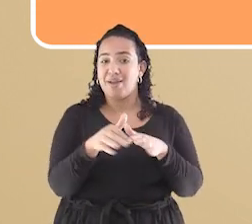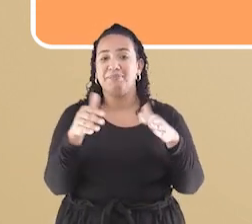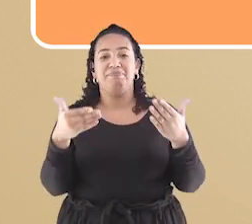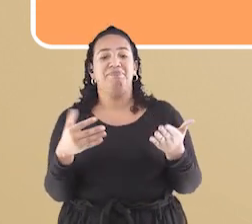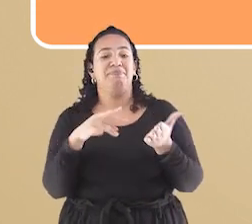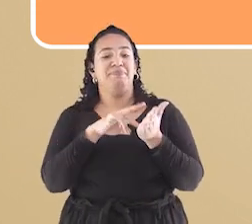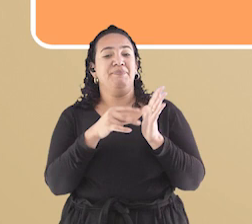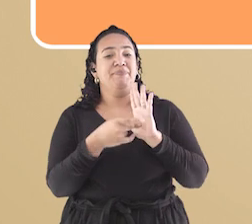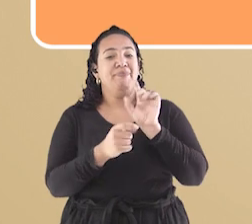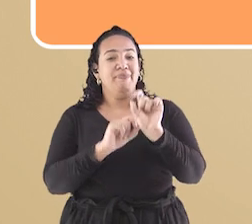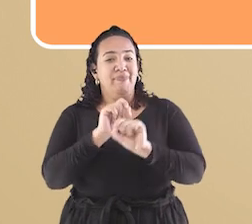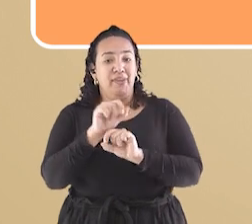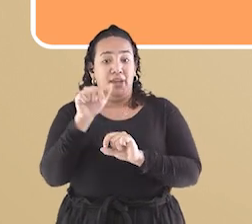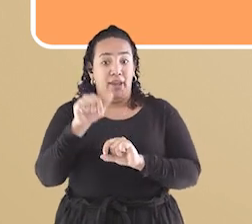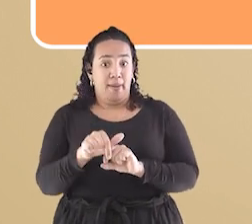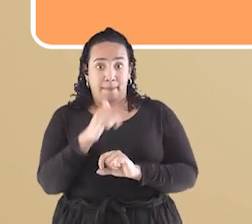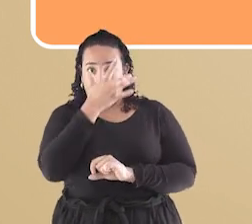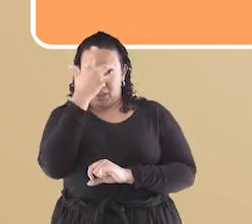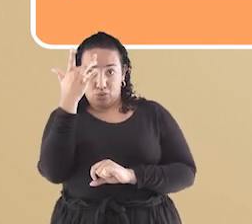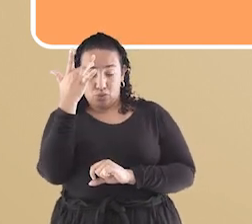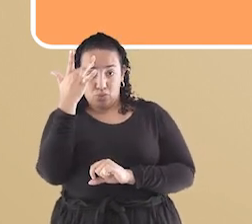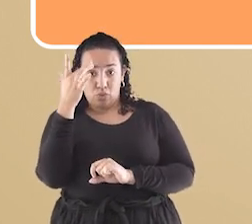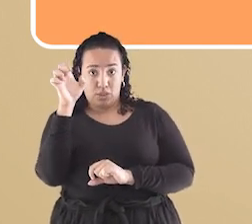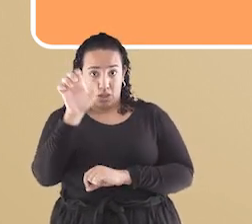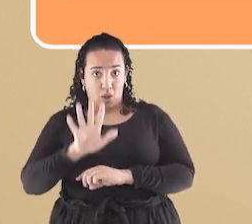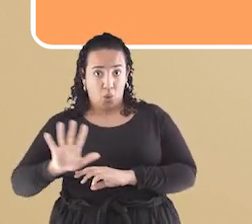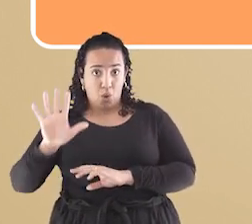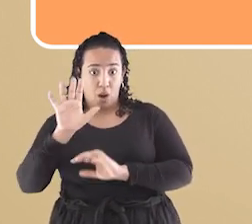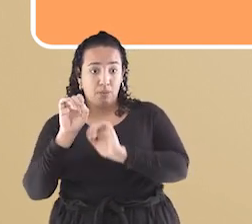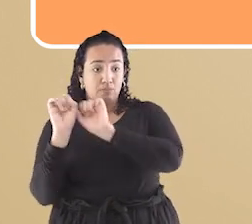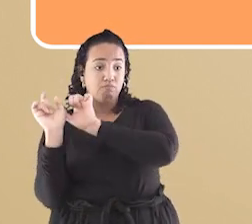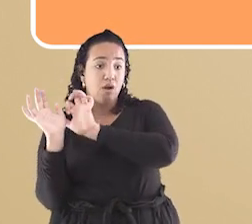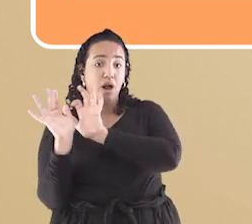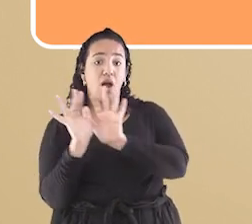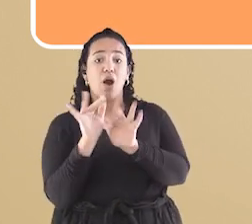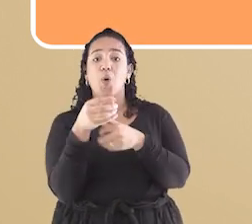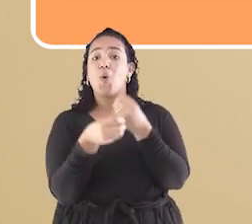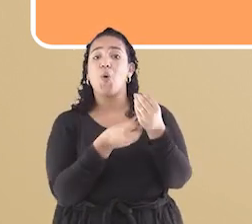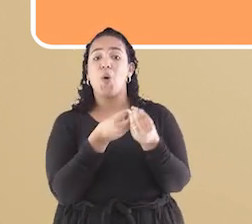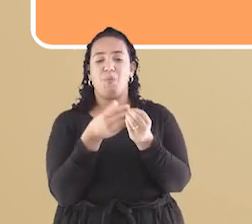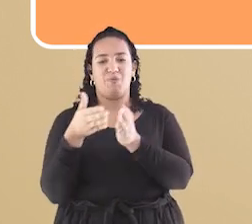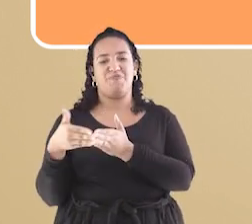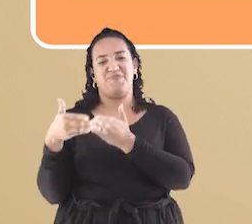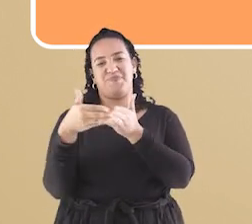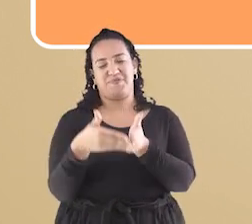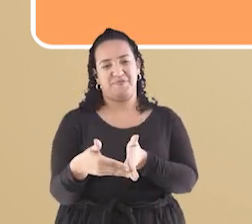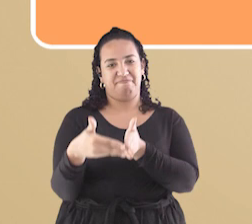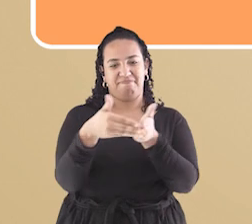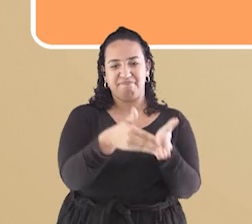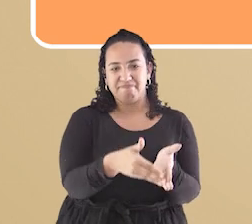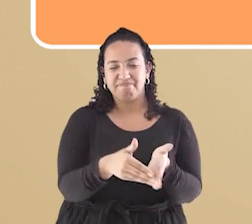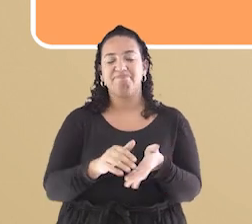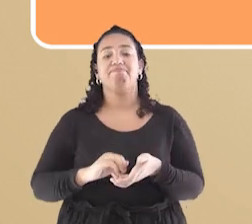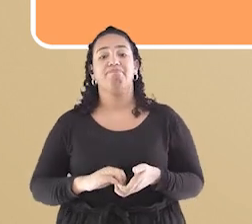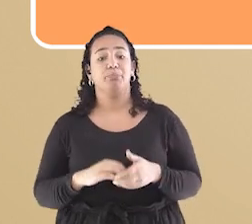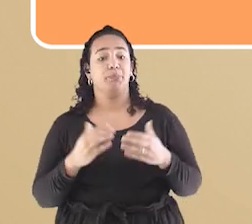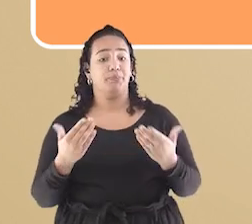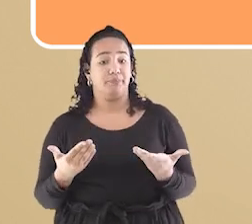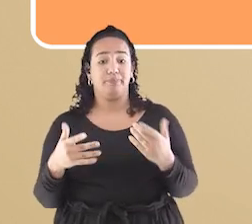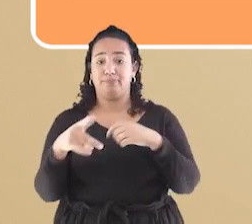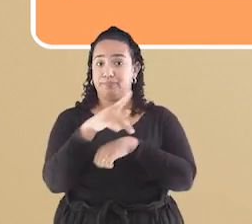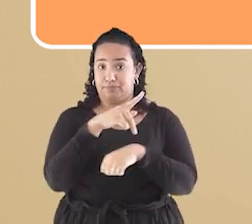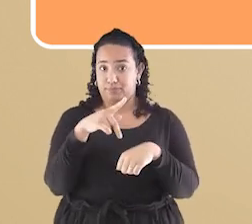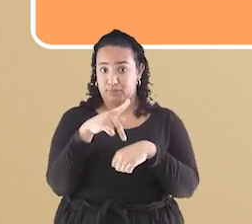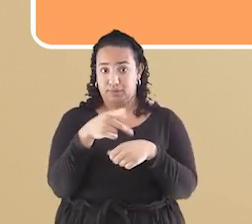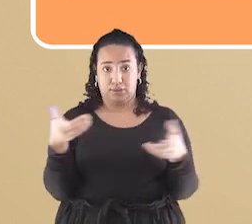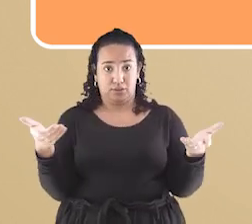processo de expansão marítima que a Europa viveu a partir do século XV. Após a centralização, os estados nacionais